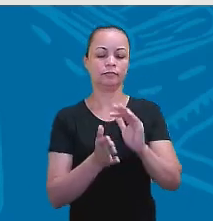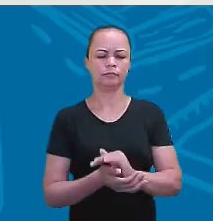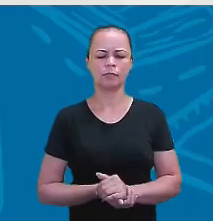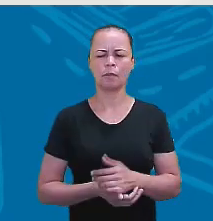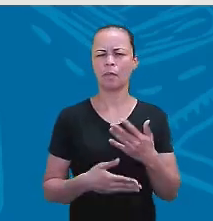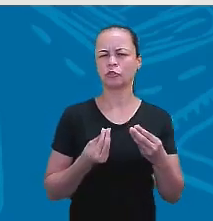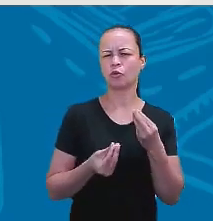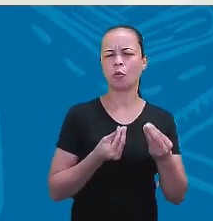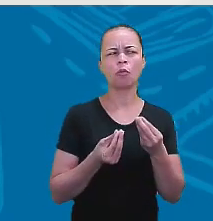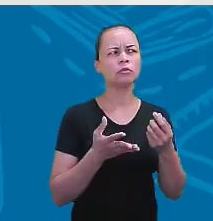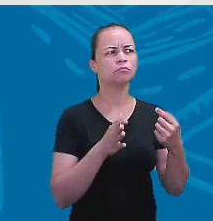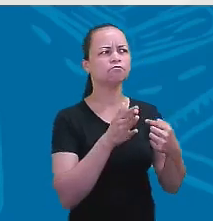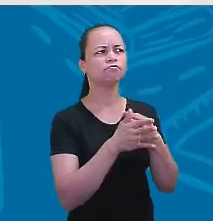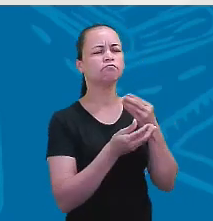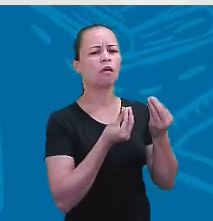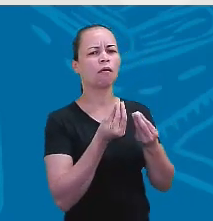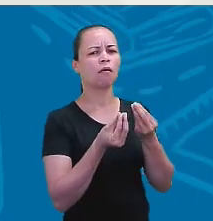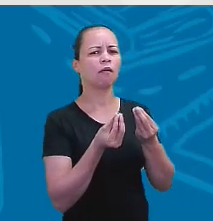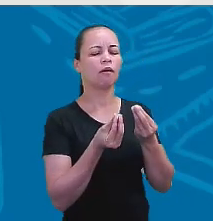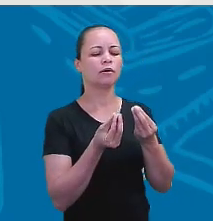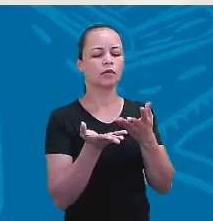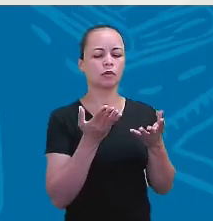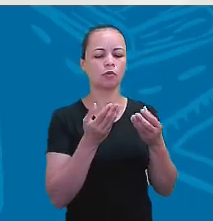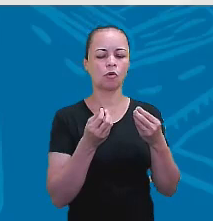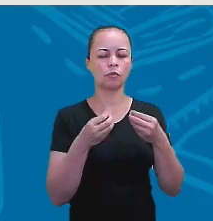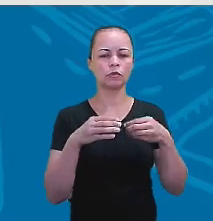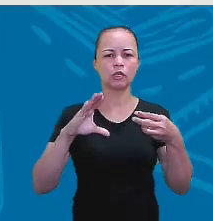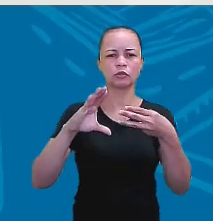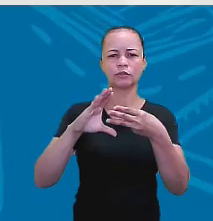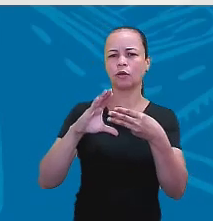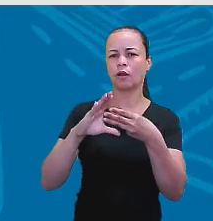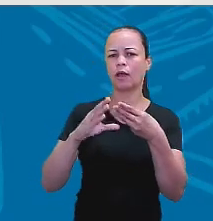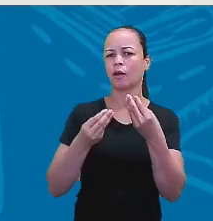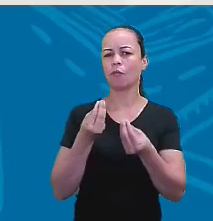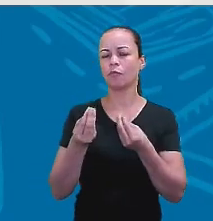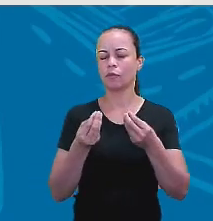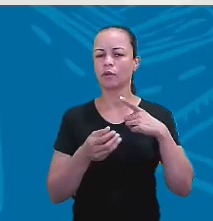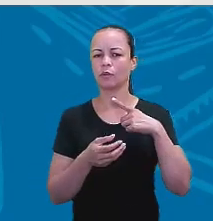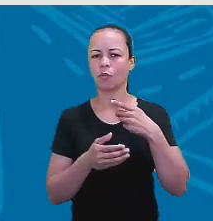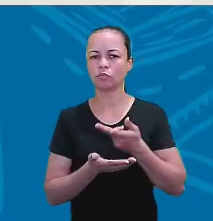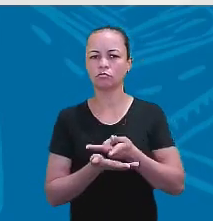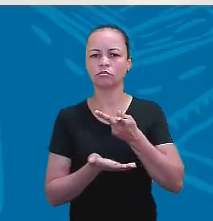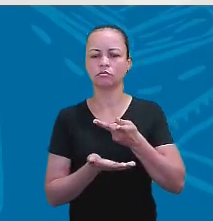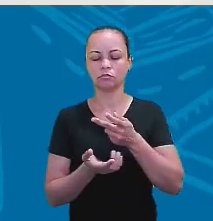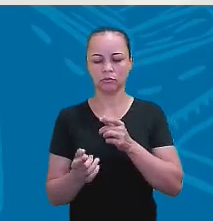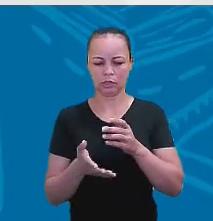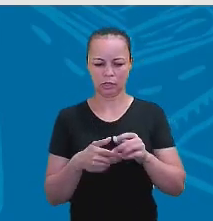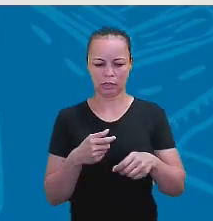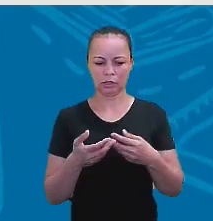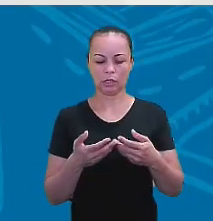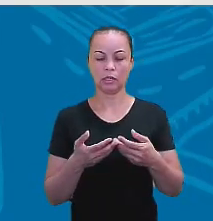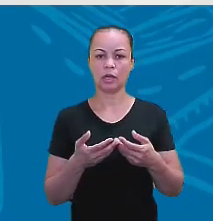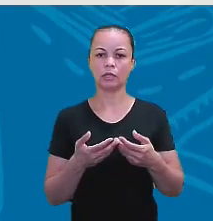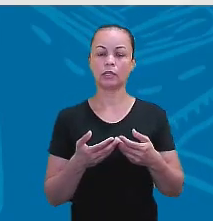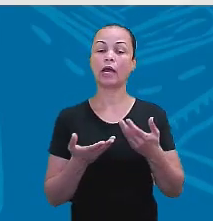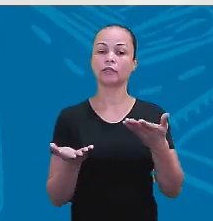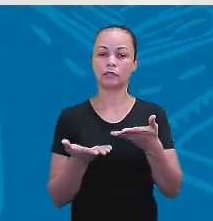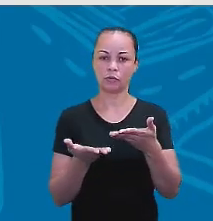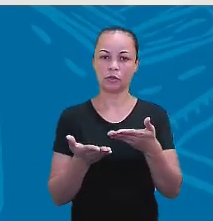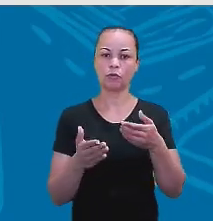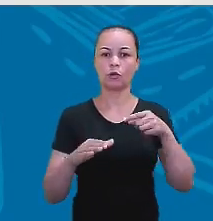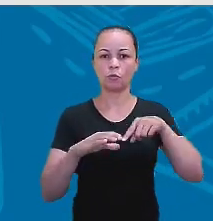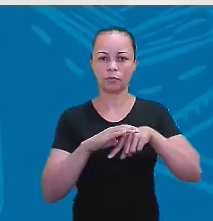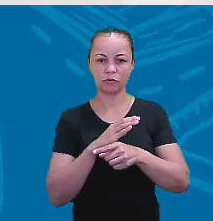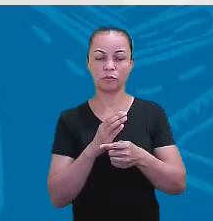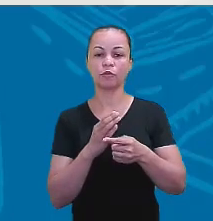superiores fazem o processo de divisão celular? A partir de um fenômeno químico, tá? Que em outras aulas a gente pode até aprofundar, mas agora o objetivo da gente não é